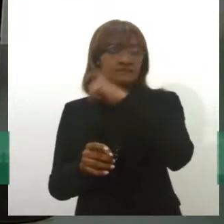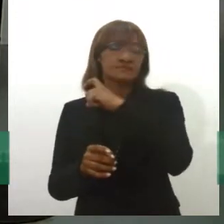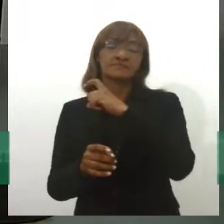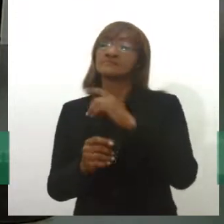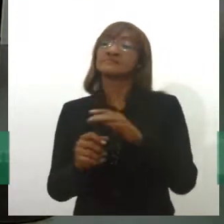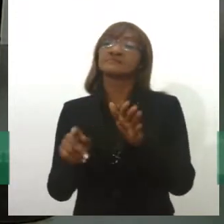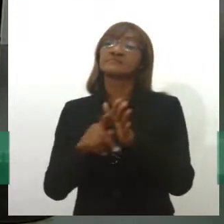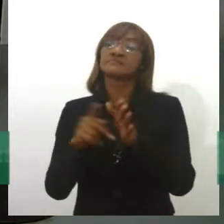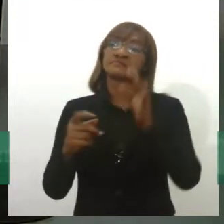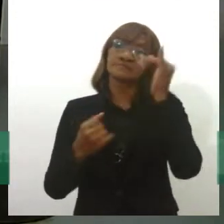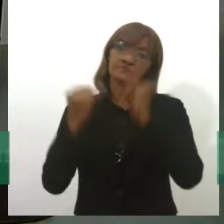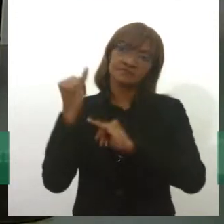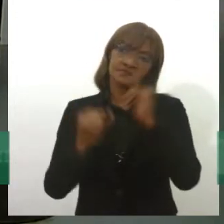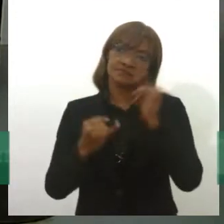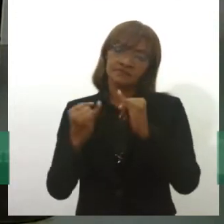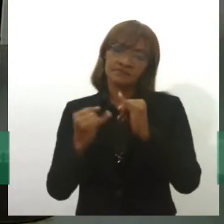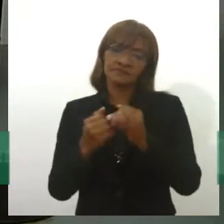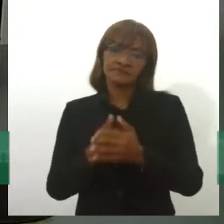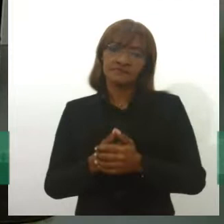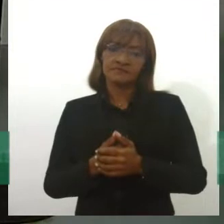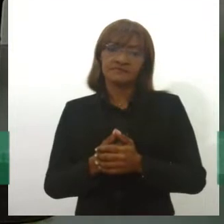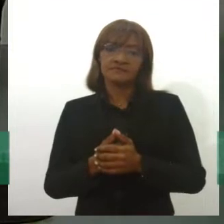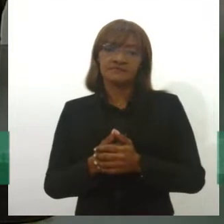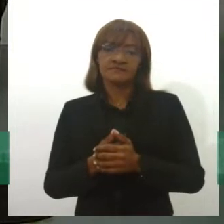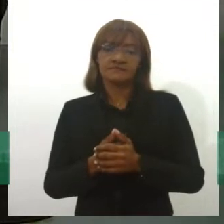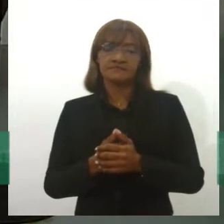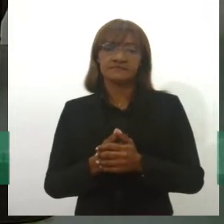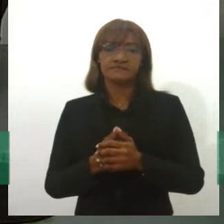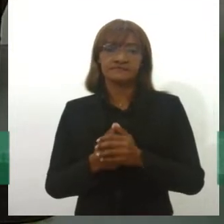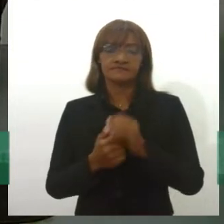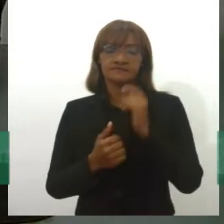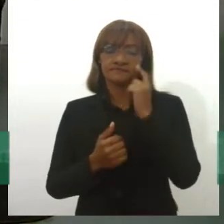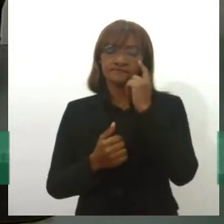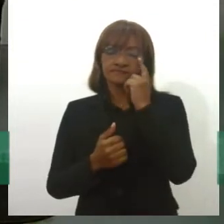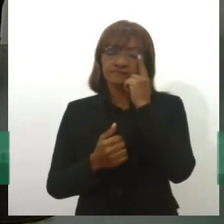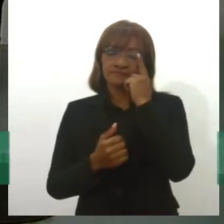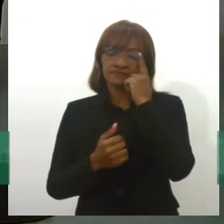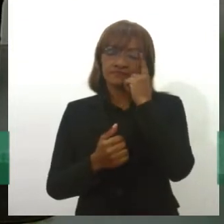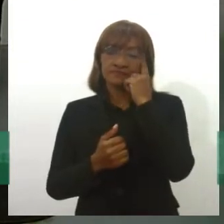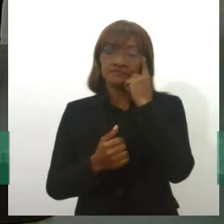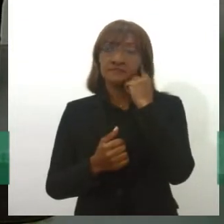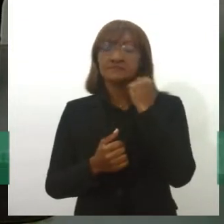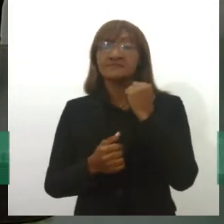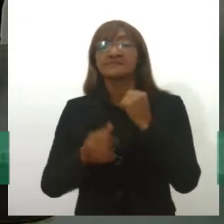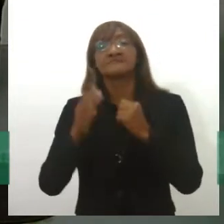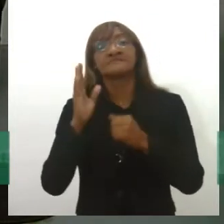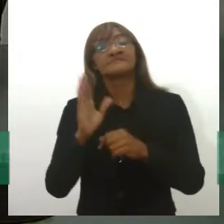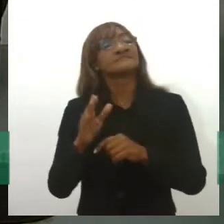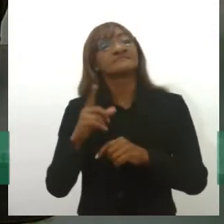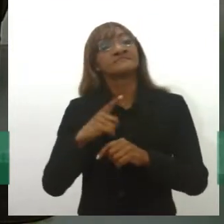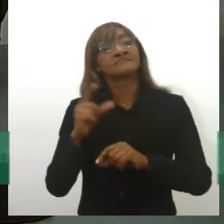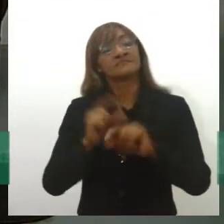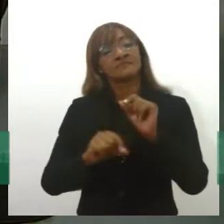né, do mercado. Carolina, né? A Concefaz aí já se posicionou contrário a essa